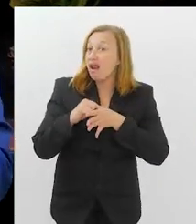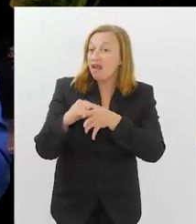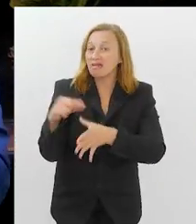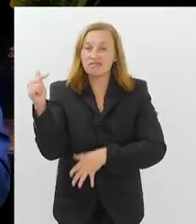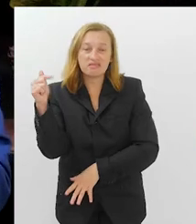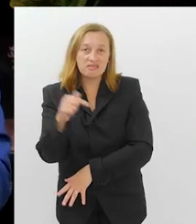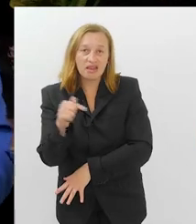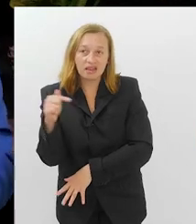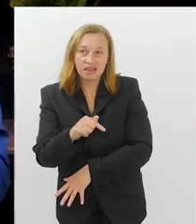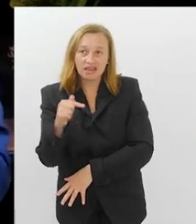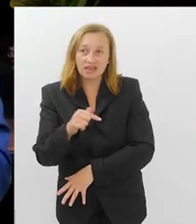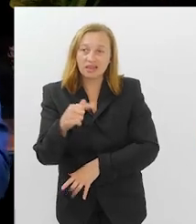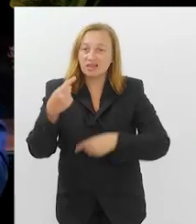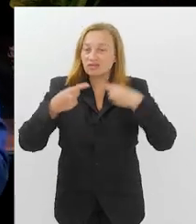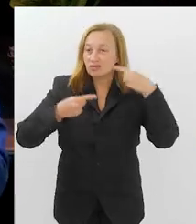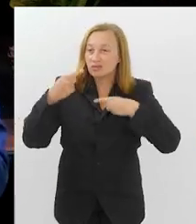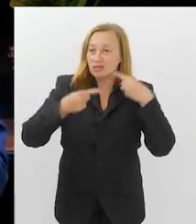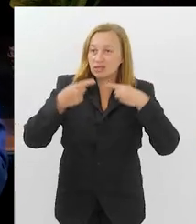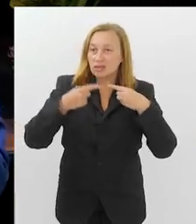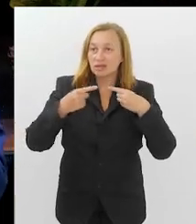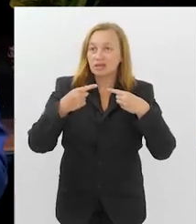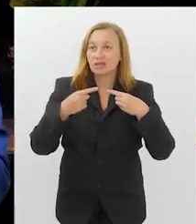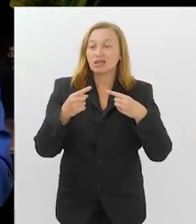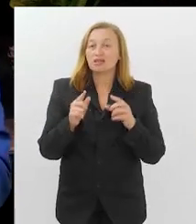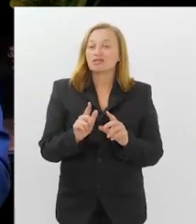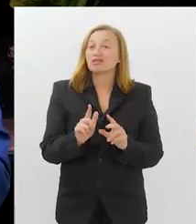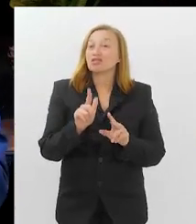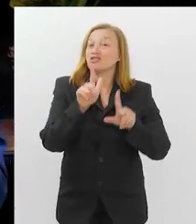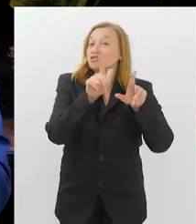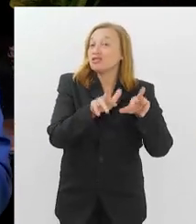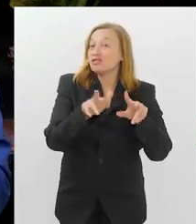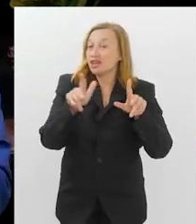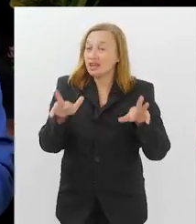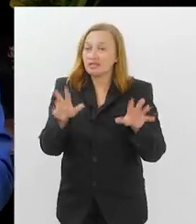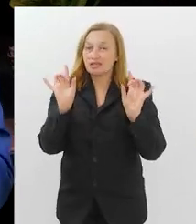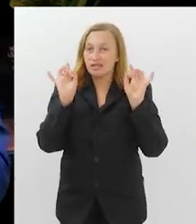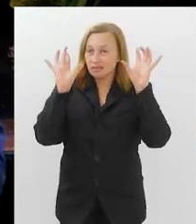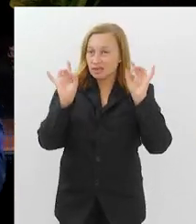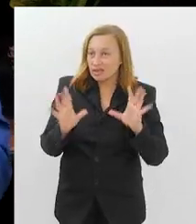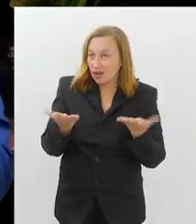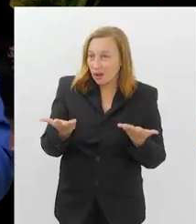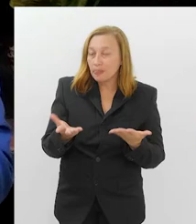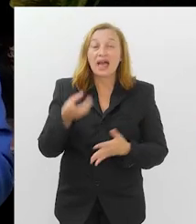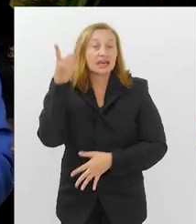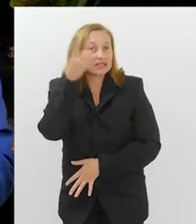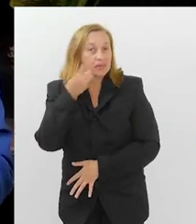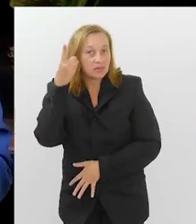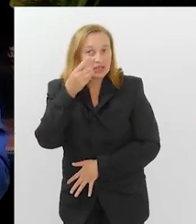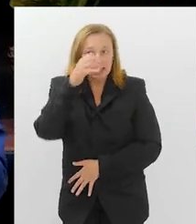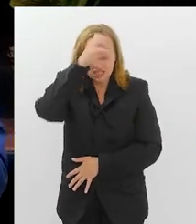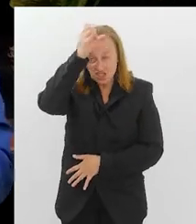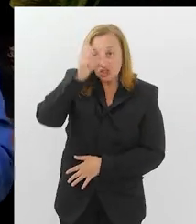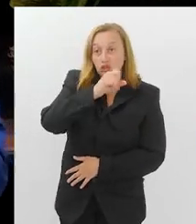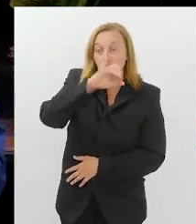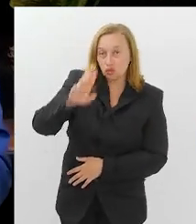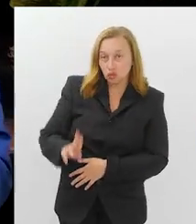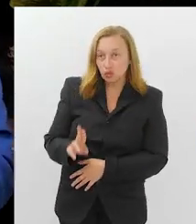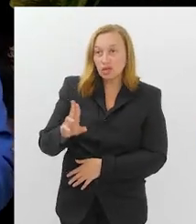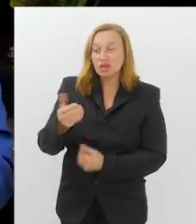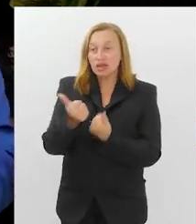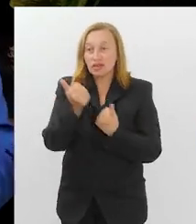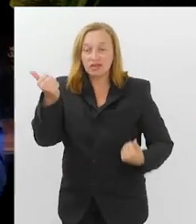que trazem esse debate de uma maneira muito diferenciada e especial, né? A deputada Tia Ju, que